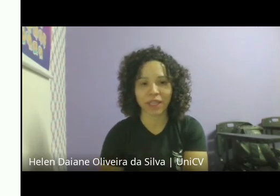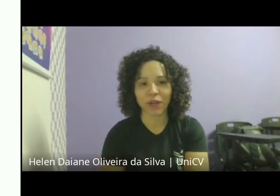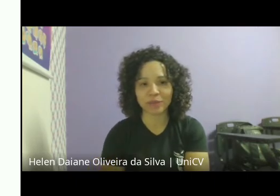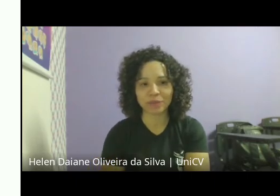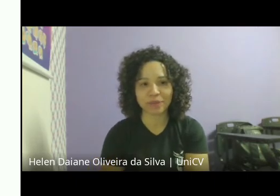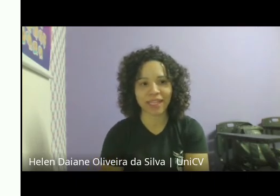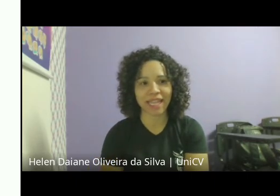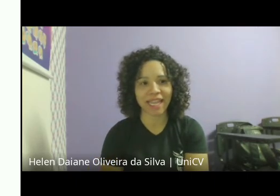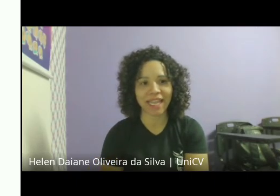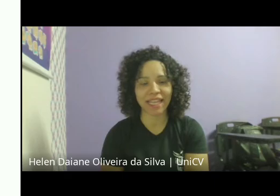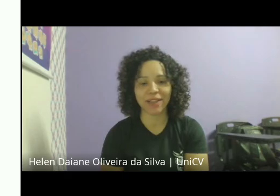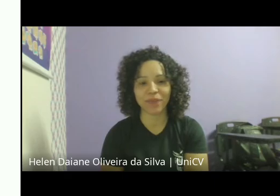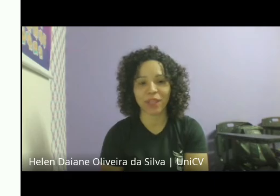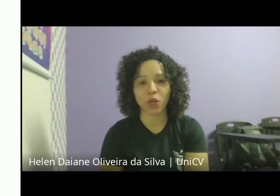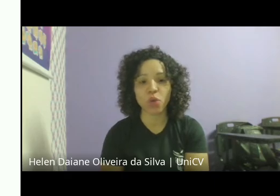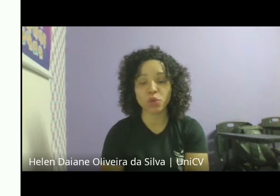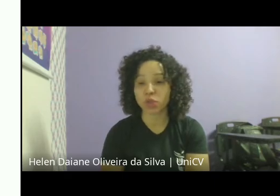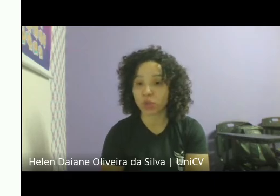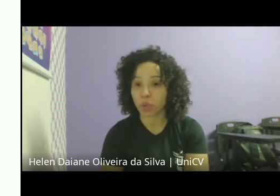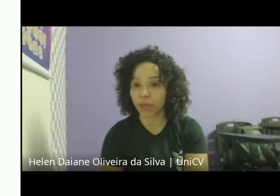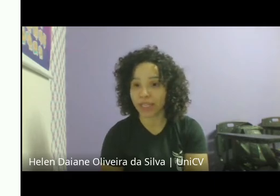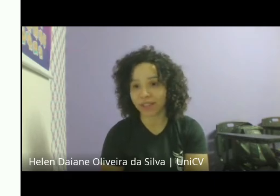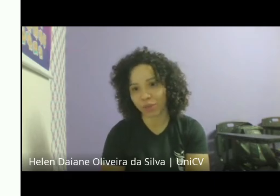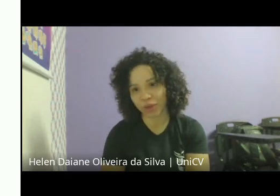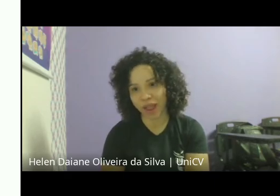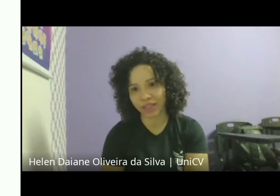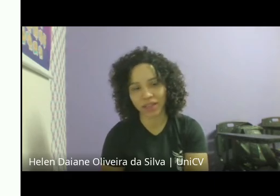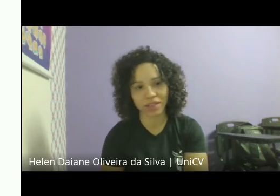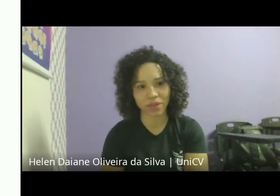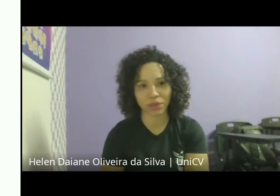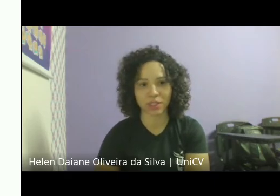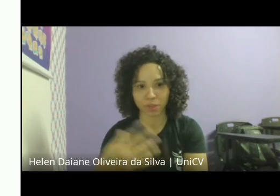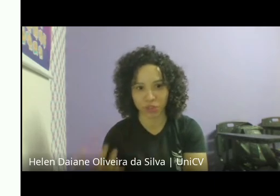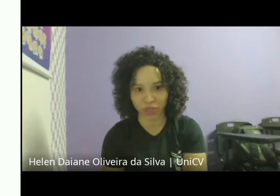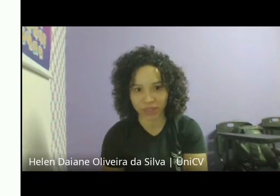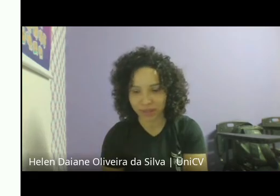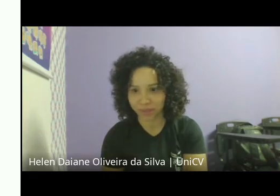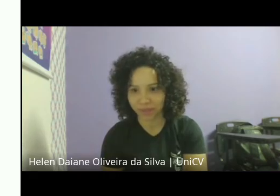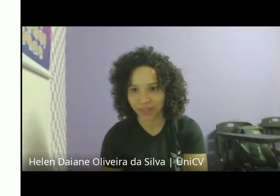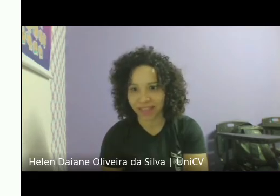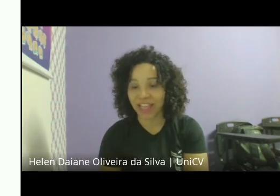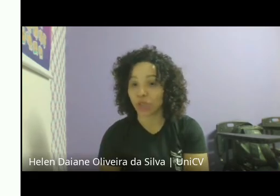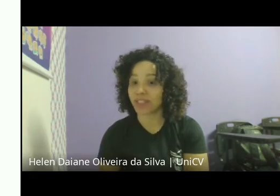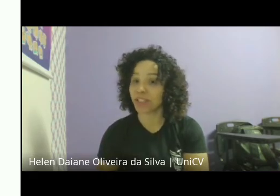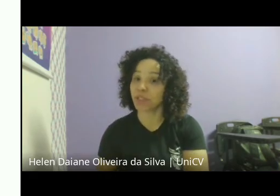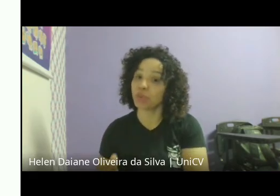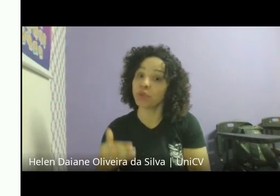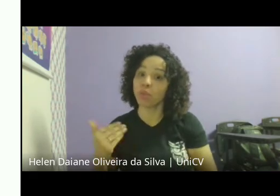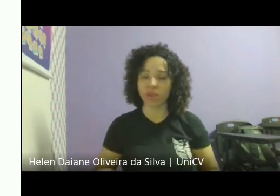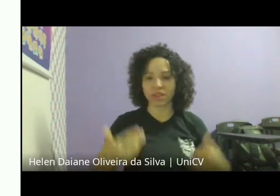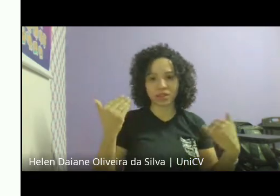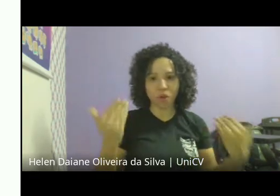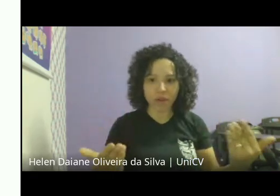Então, aqui, ó, com os nossos componentes não manuais, o que são isso? Com as expressões, nós